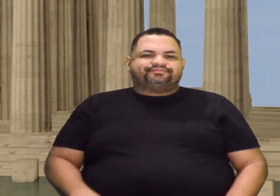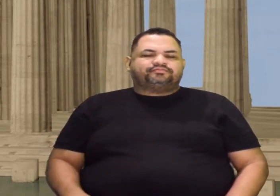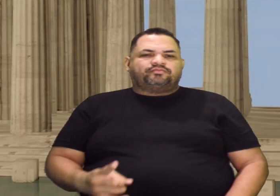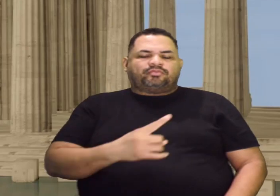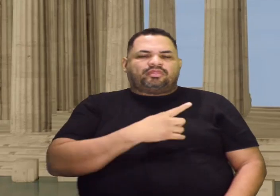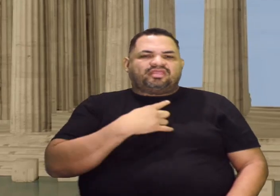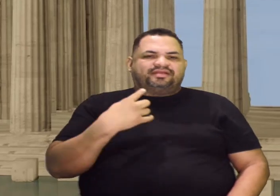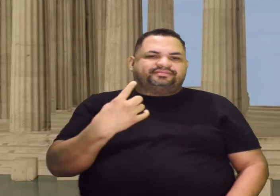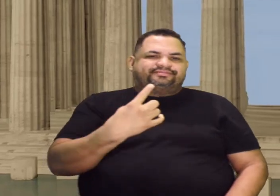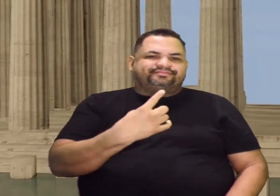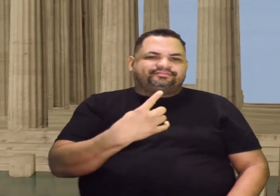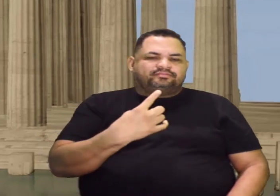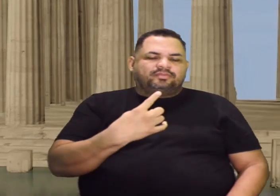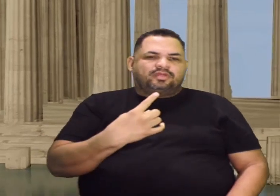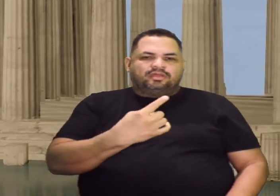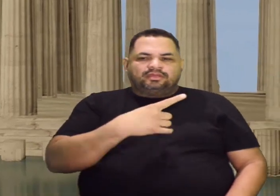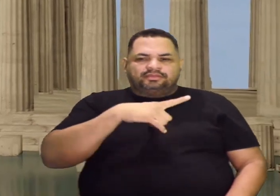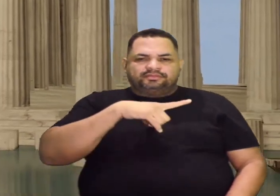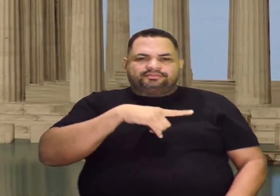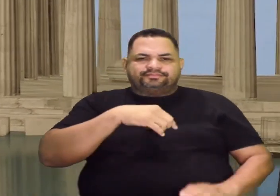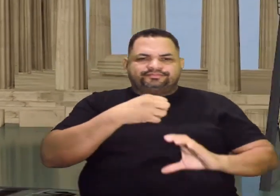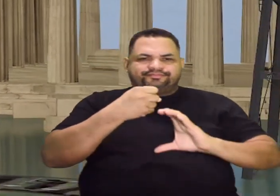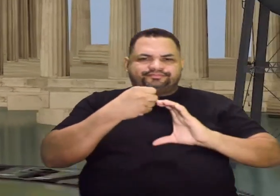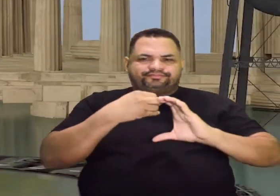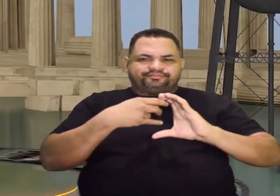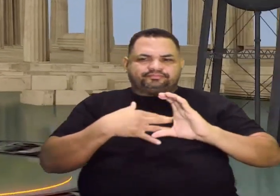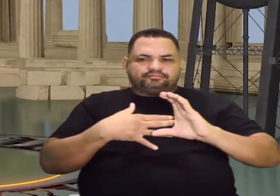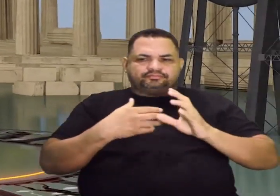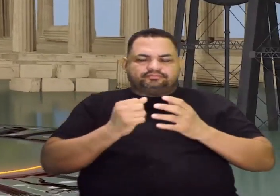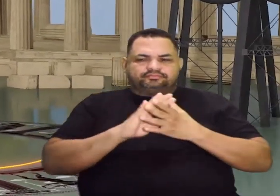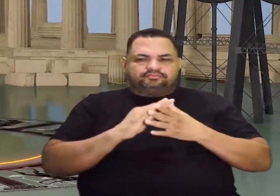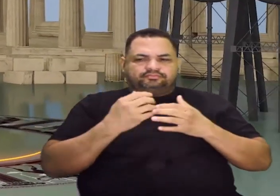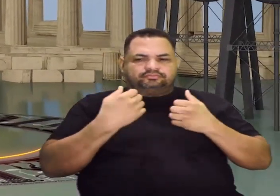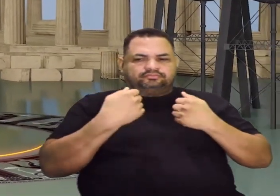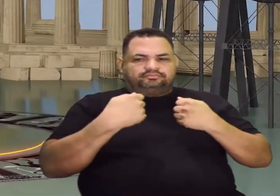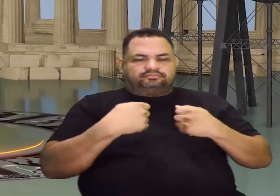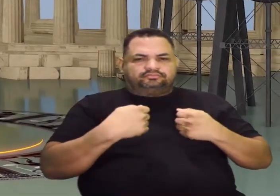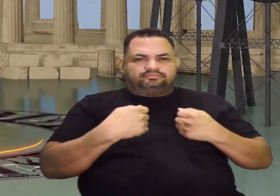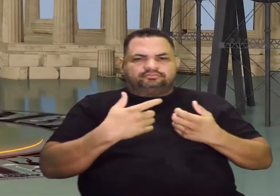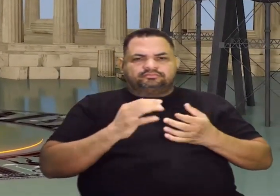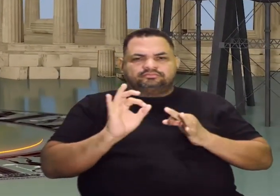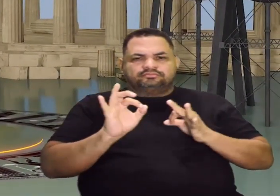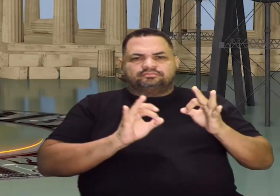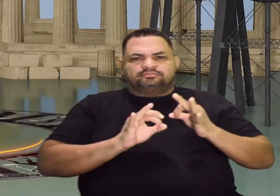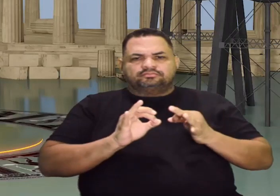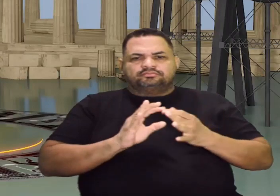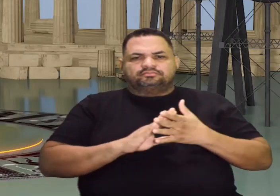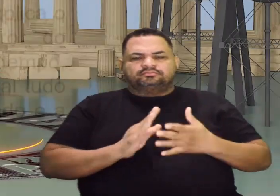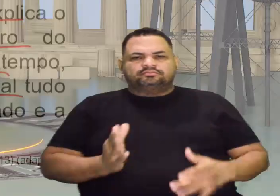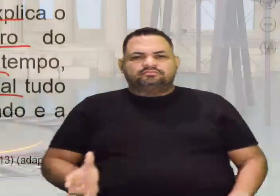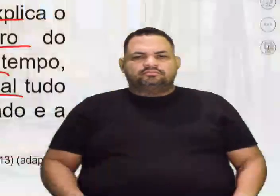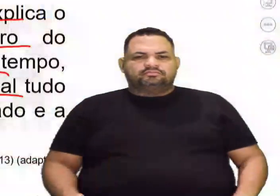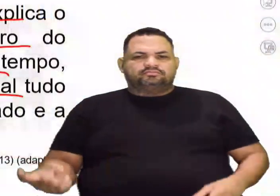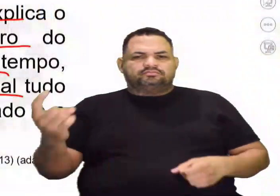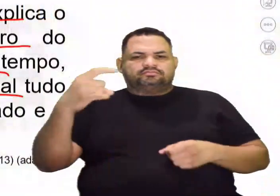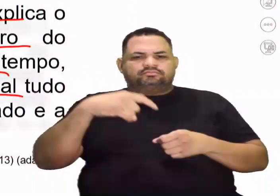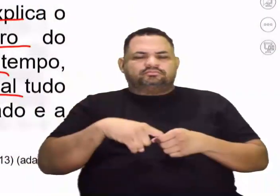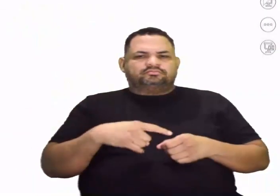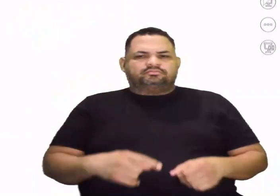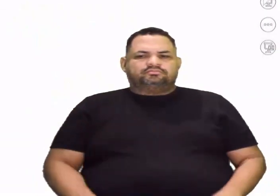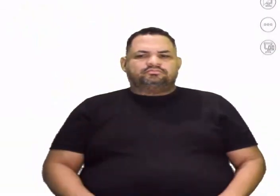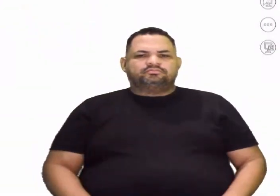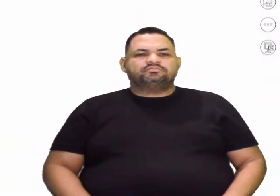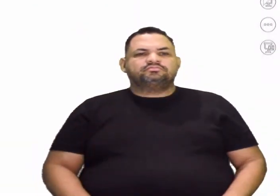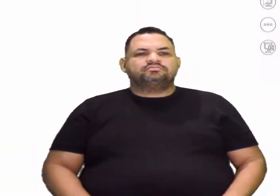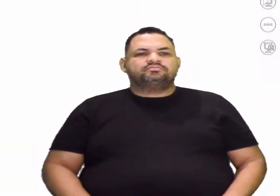nós temos essa característica, né? Nós podemos ser pautados nisso. Vamos lá, voltar, olha aí.